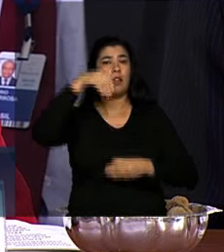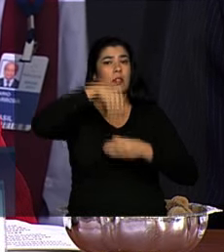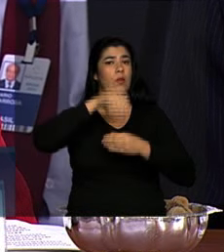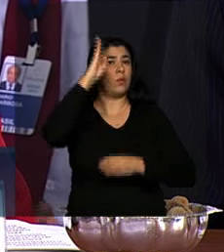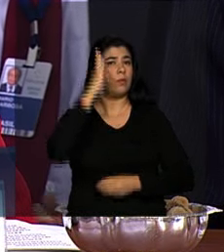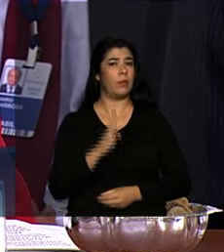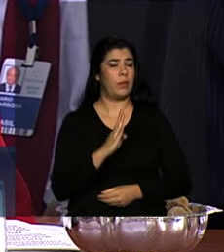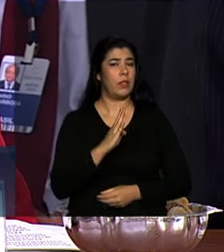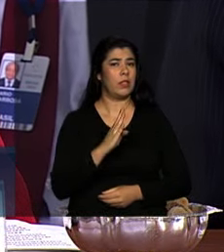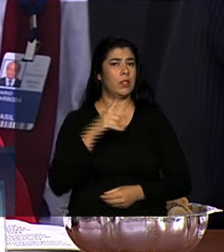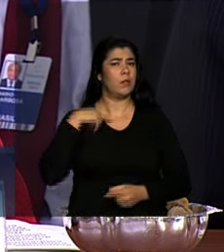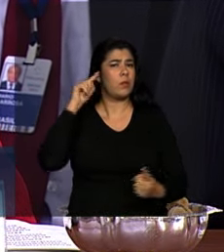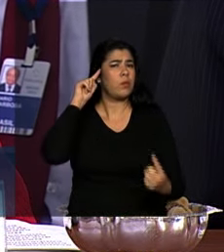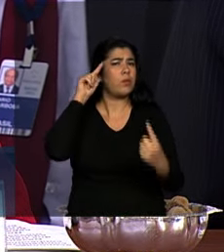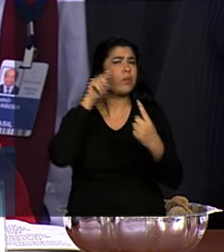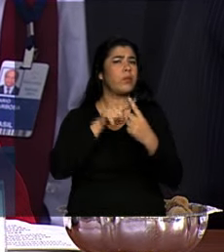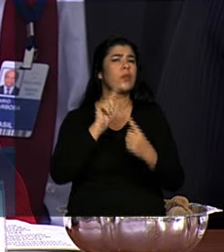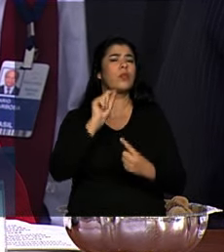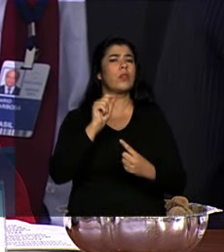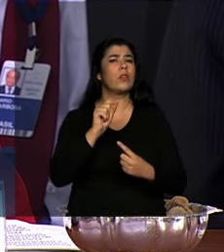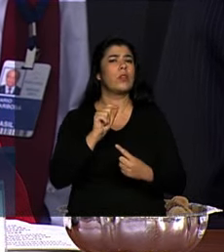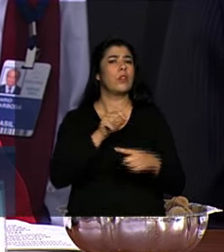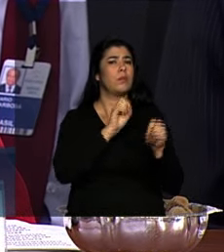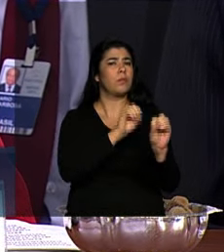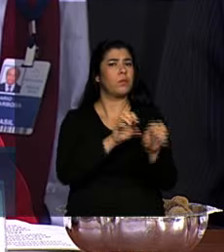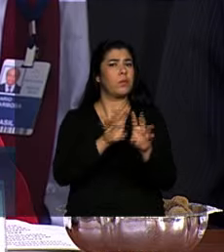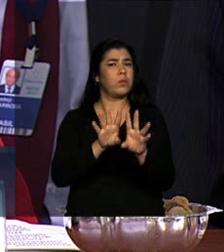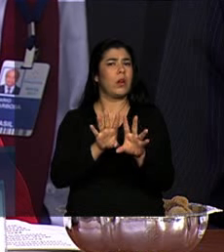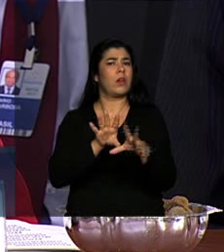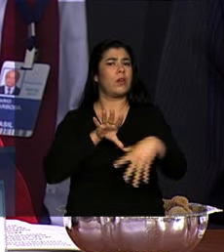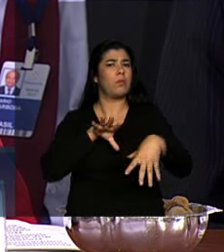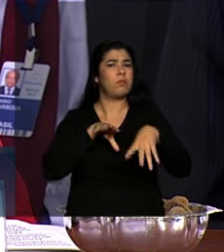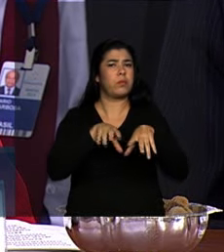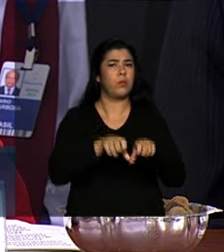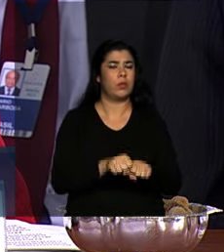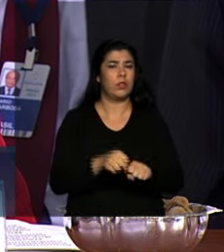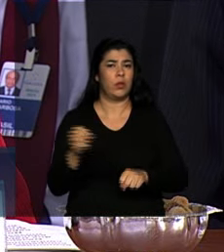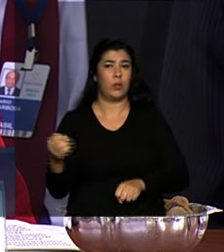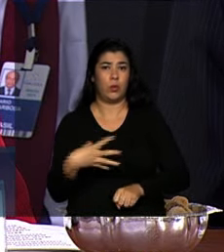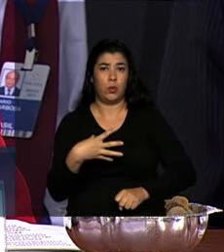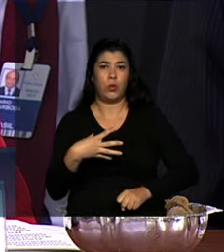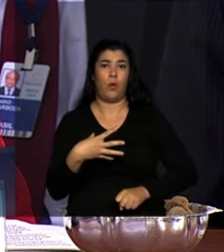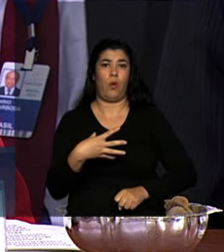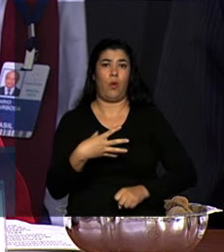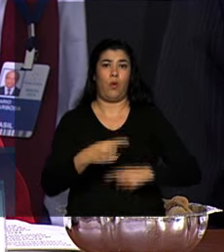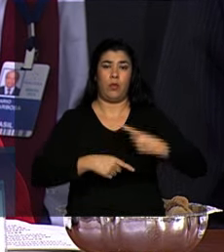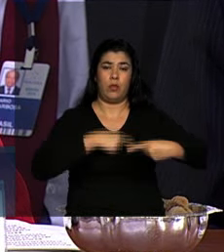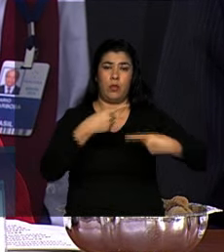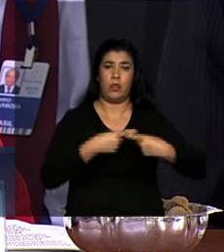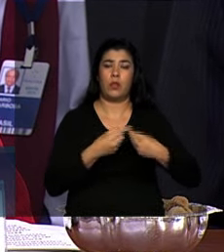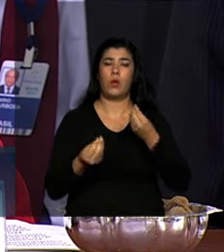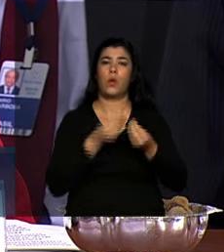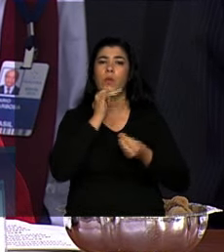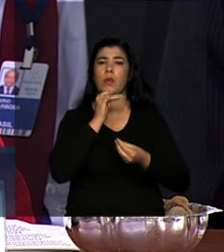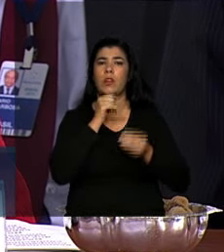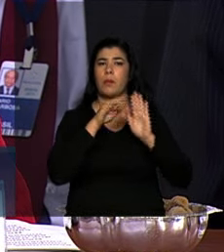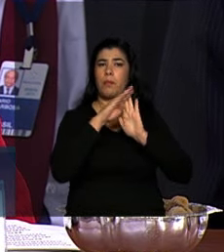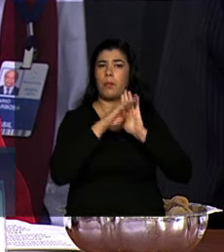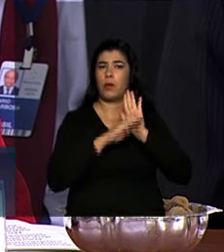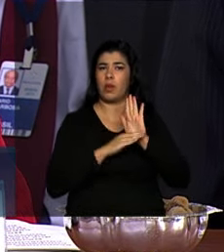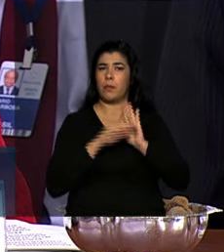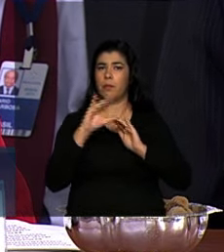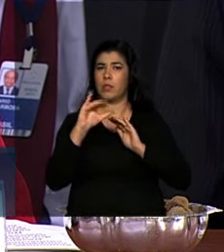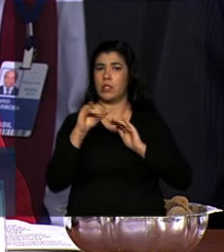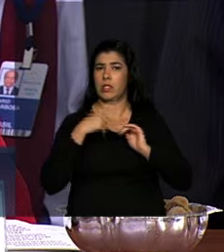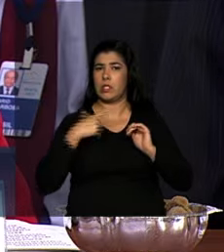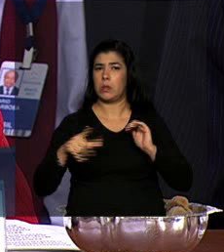priorizamos a capacitação das novas gerações com os programas como o Ciência Sem Fronteira e